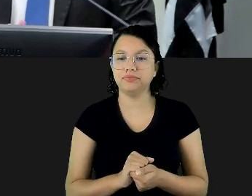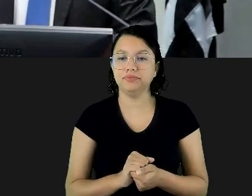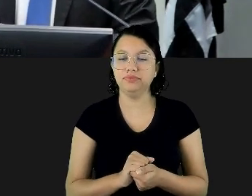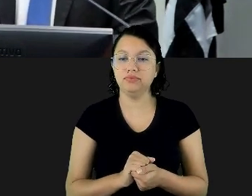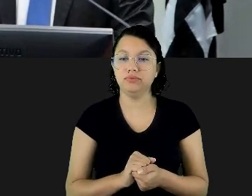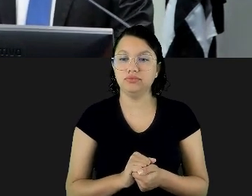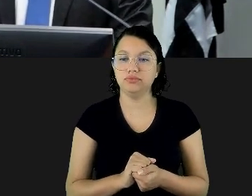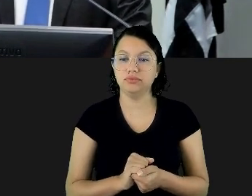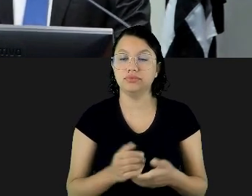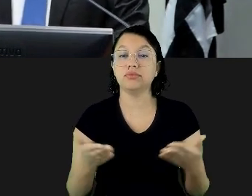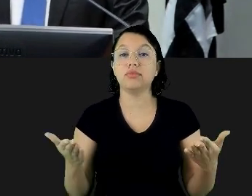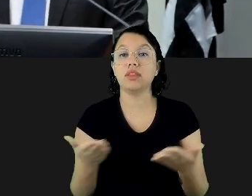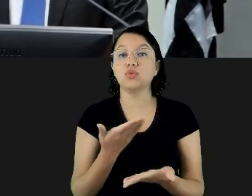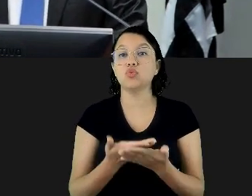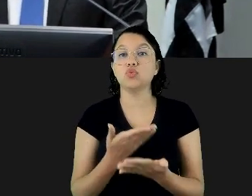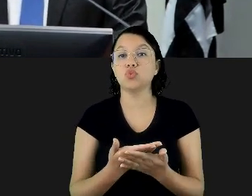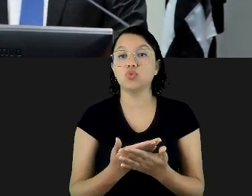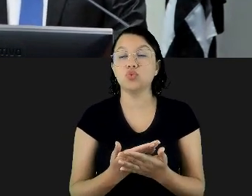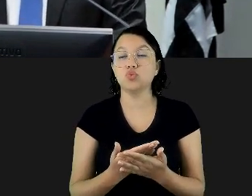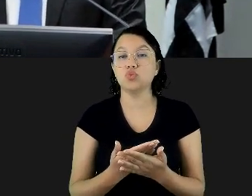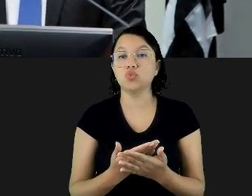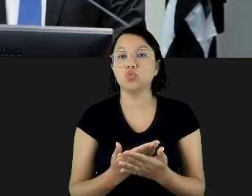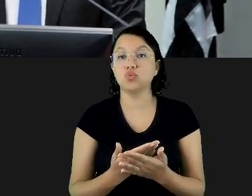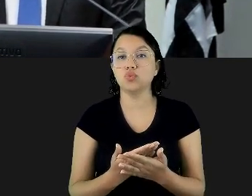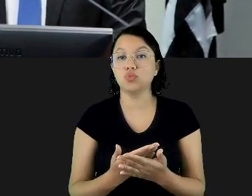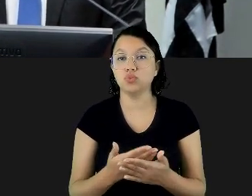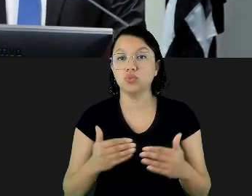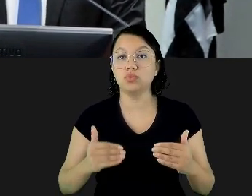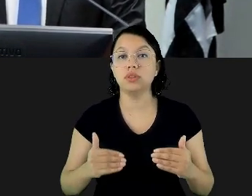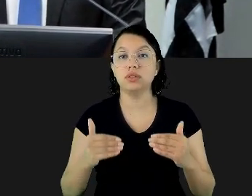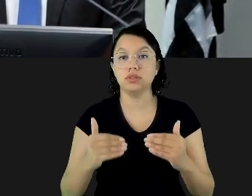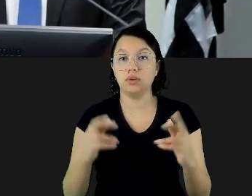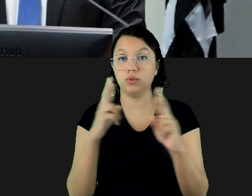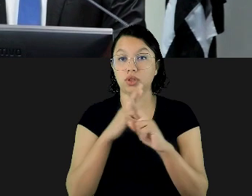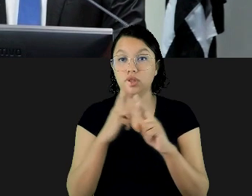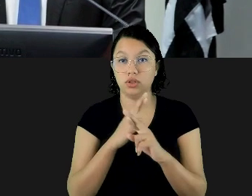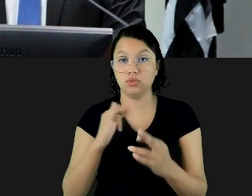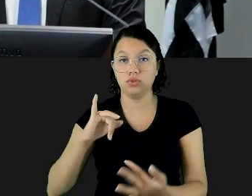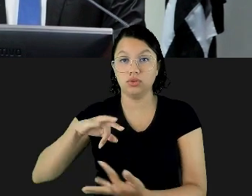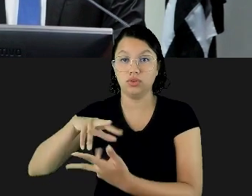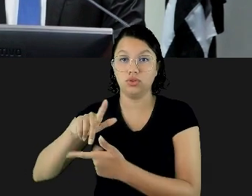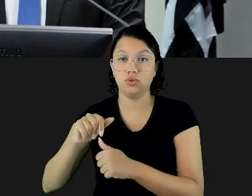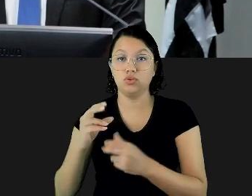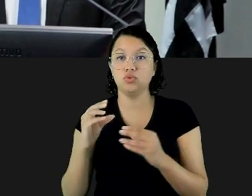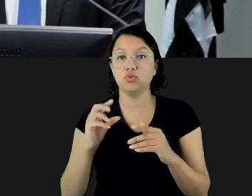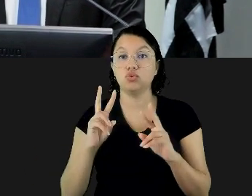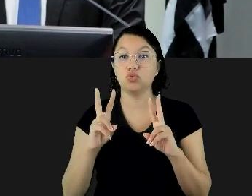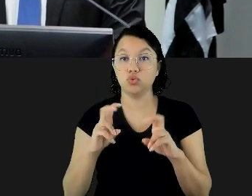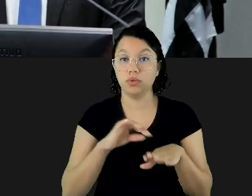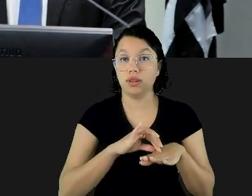Esse é um estudo do Ministério das Relações Exteriores sobre exportações da carne de Mato Grosso do Sul.